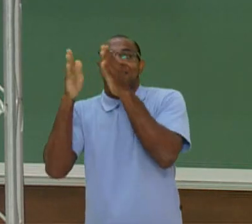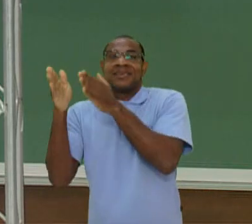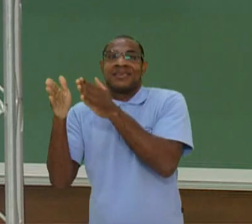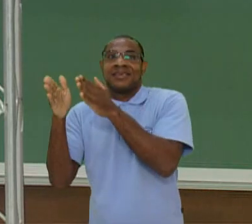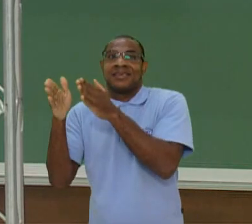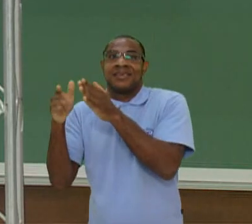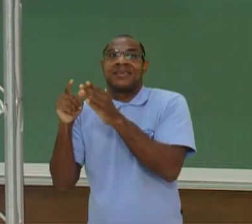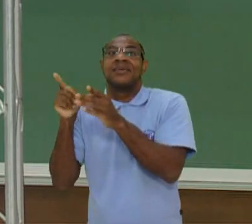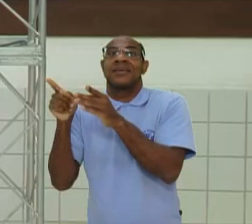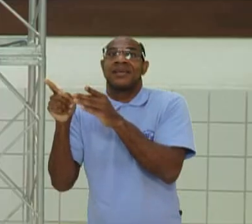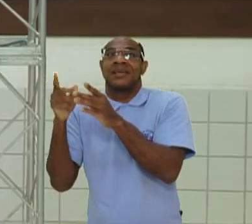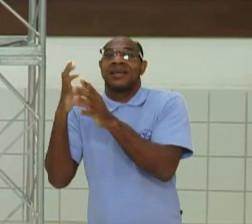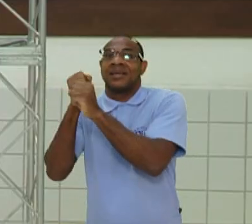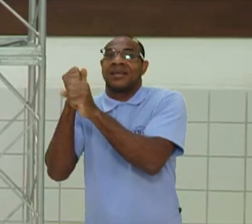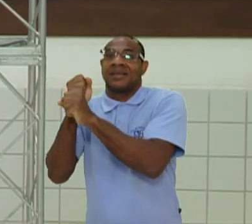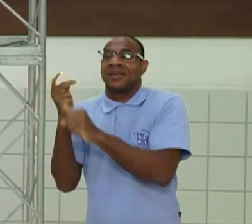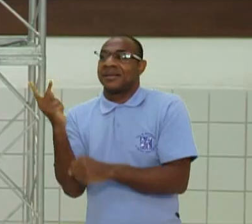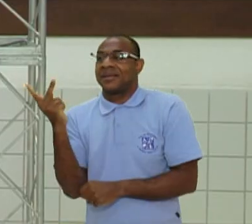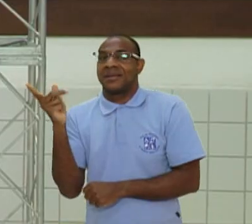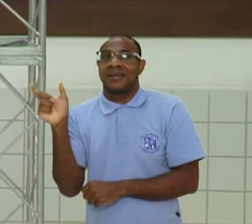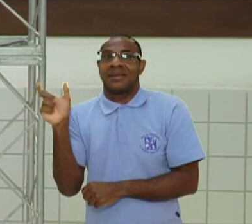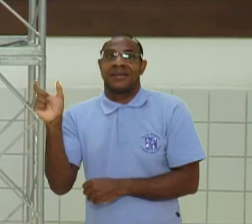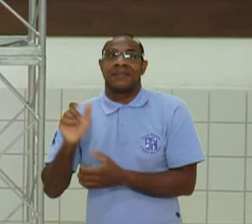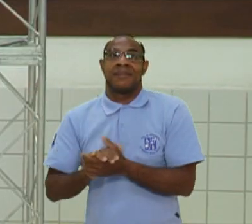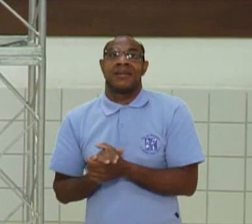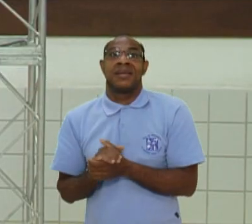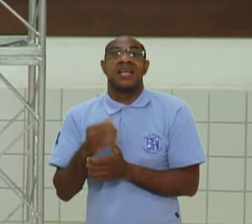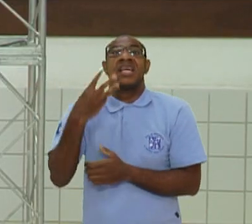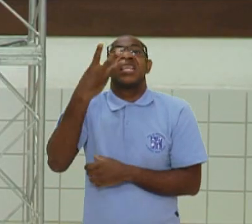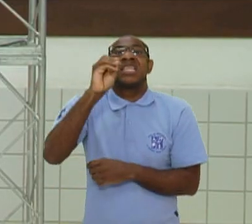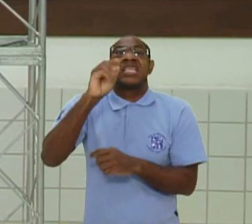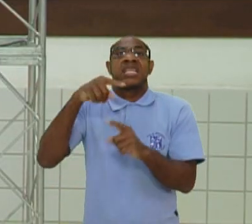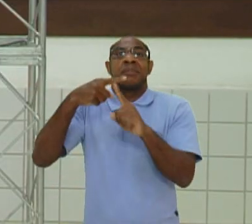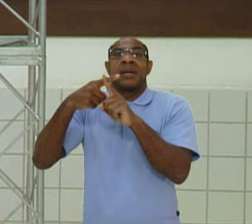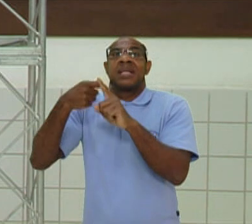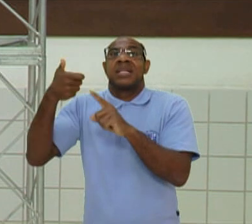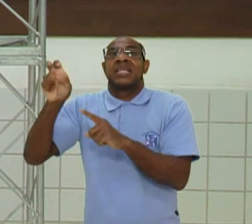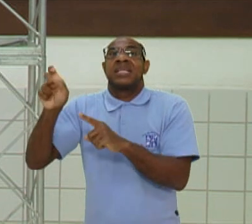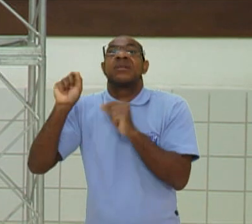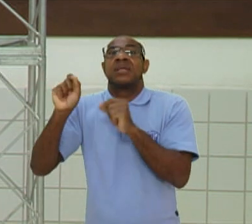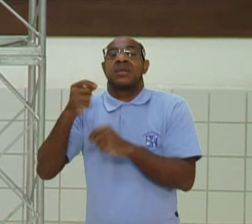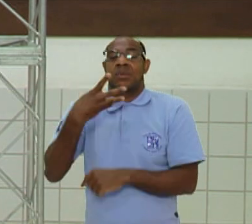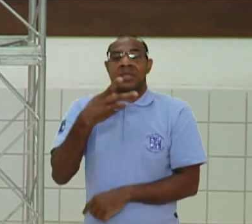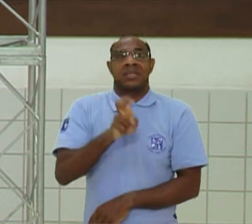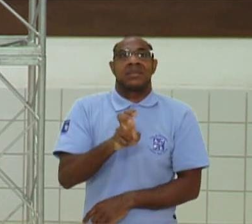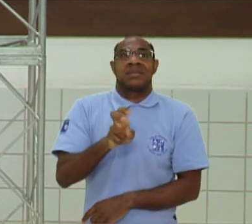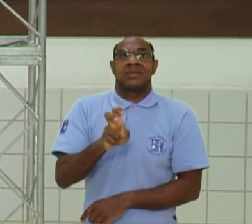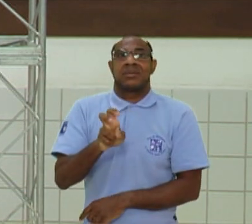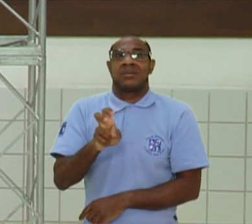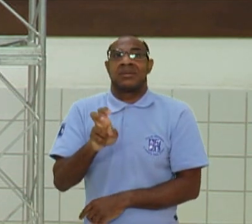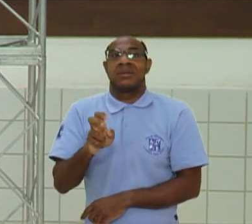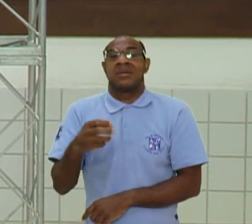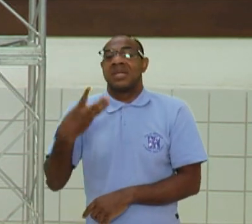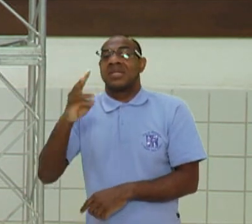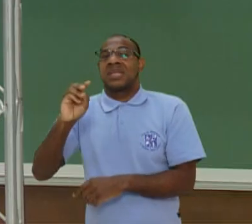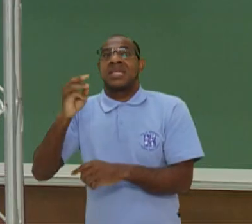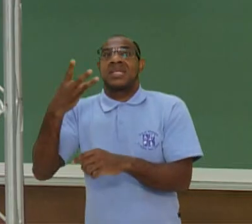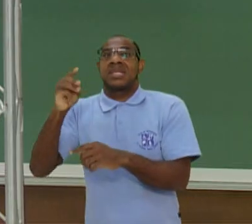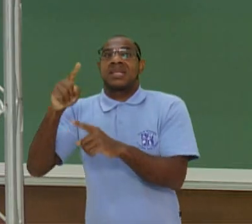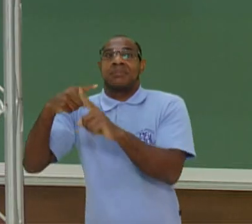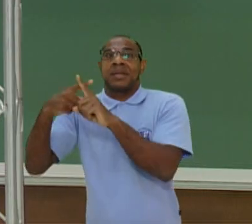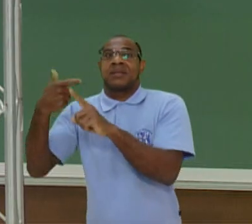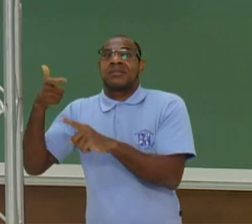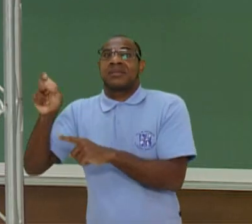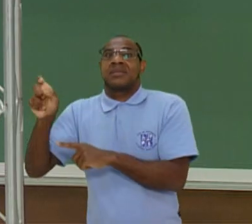que é o imaginário. Quanto é 30 mais 15? 45. Quanto é 30 mais 15? 45. Logo, eu tenho